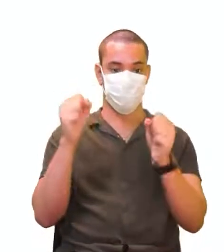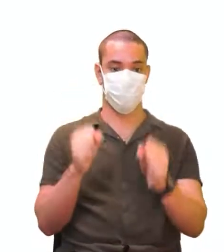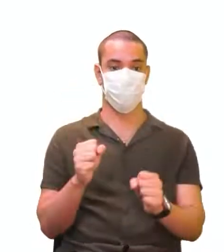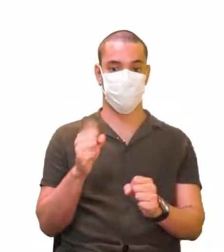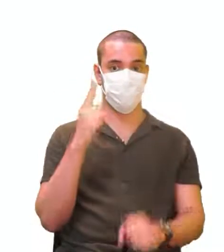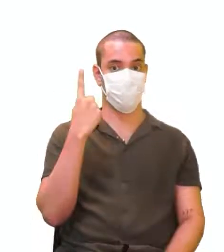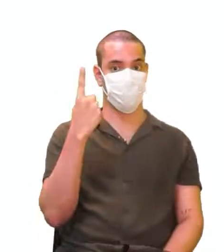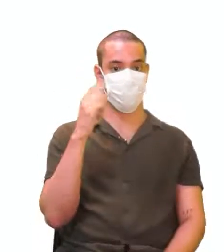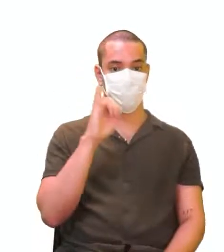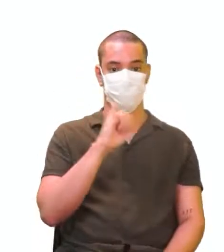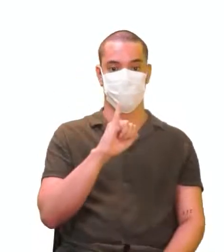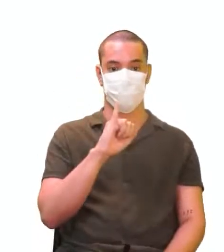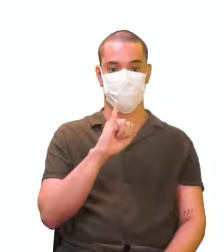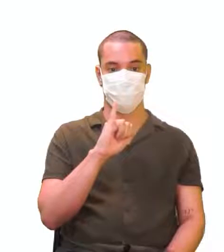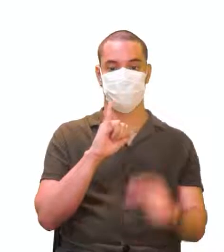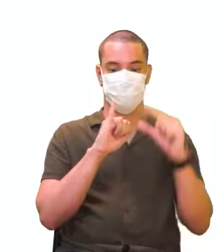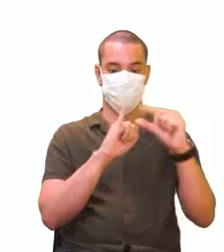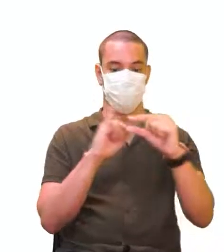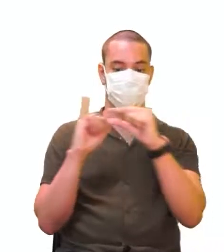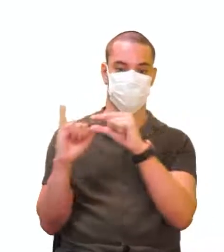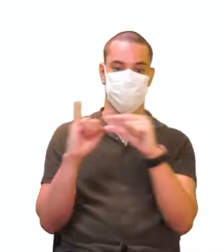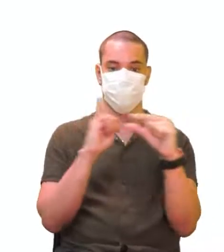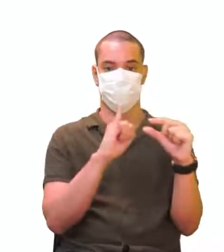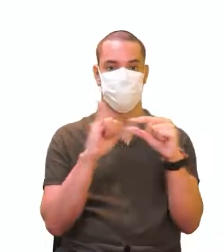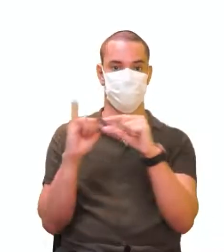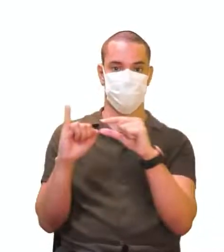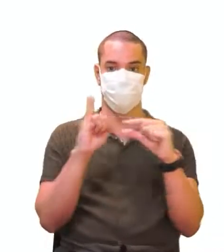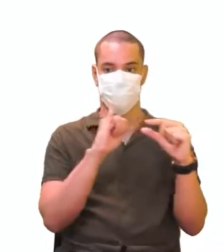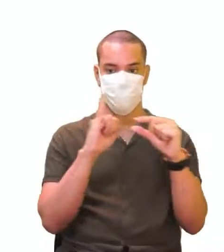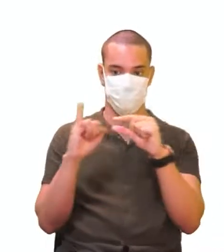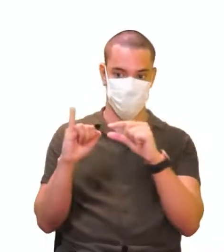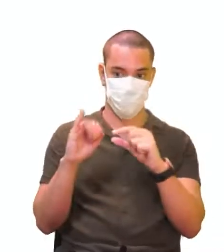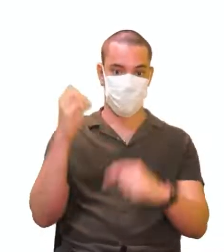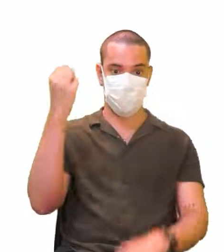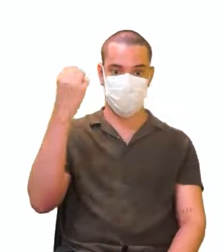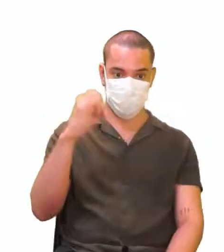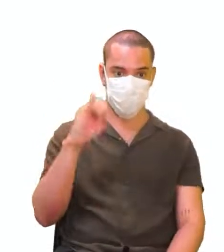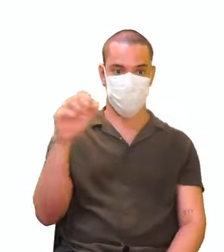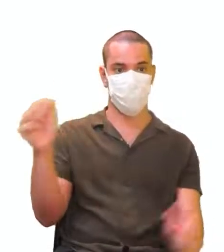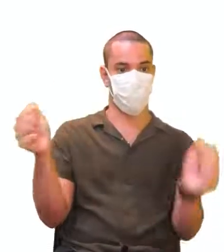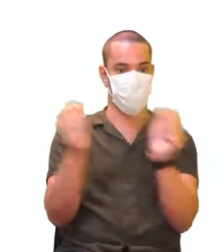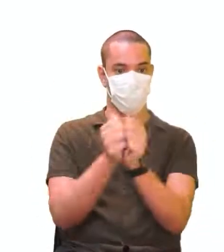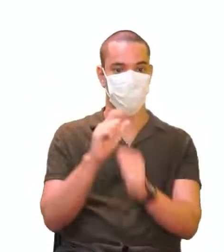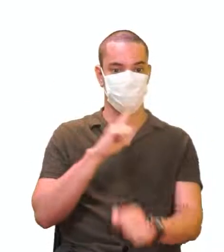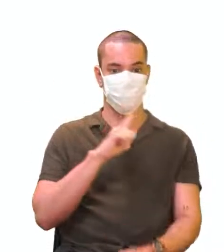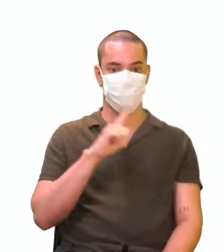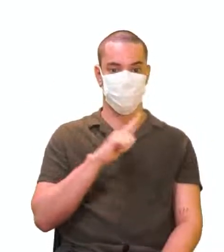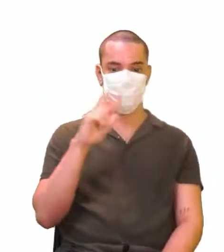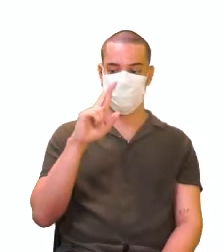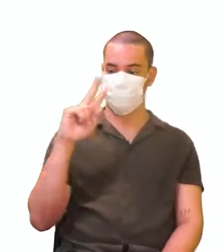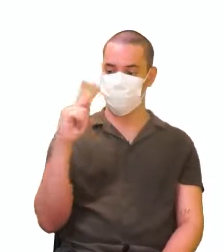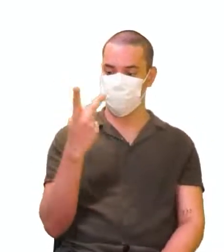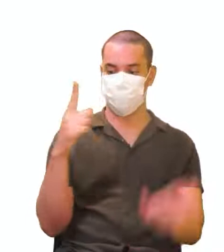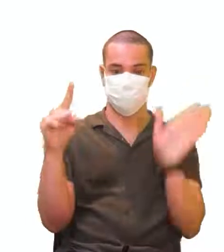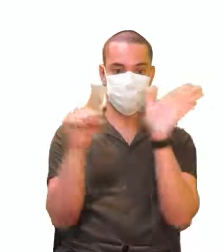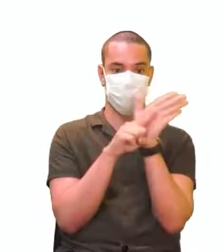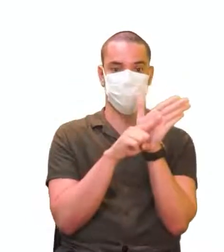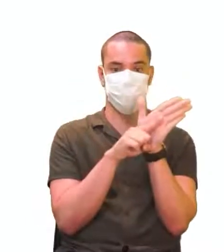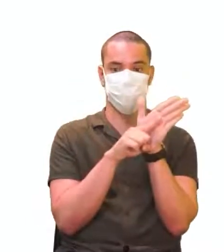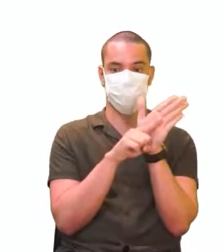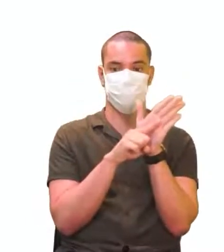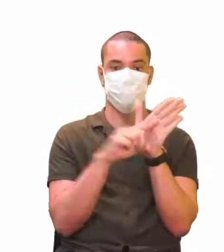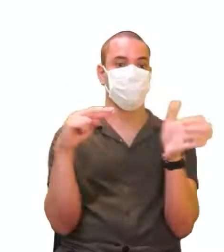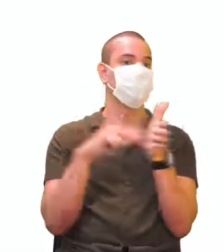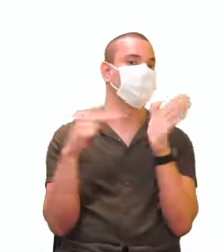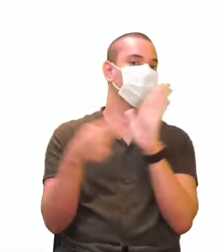um tipo de genótipo. Izinho, Izinho. E ele tem o fator RH negativo. Isso